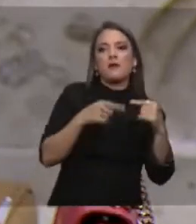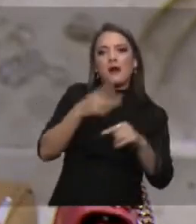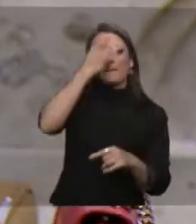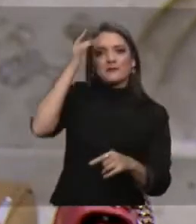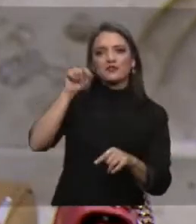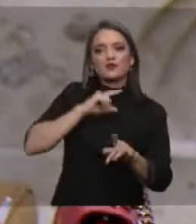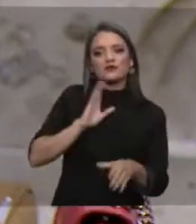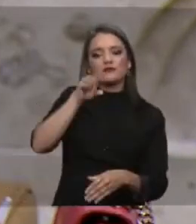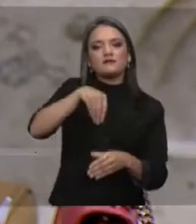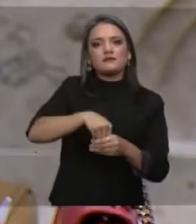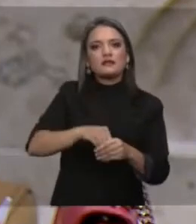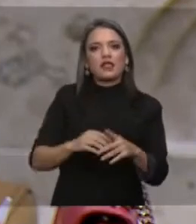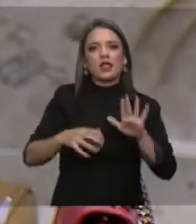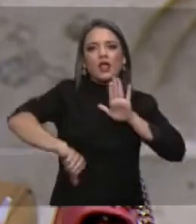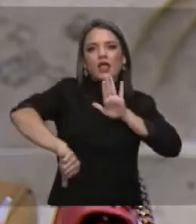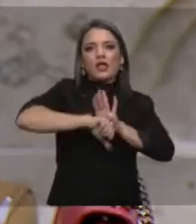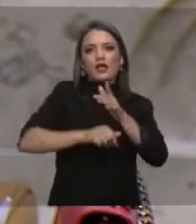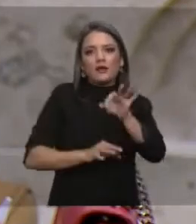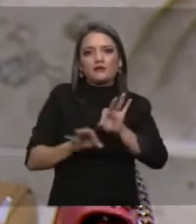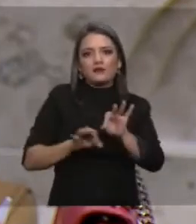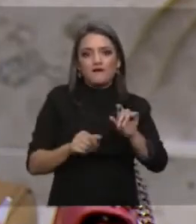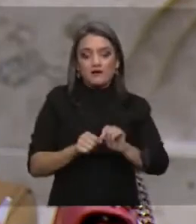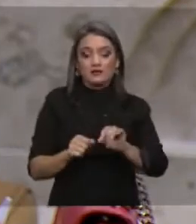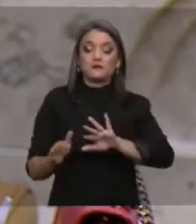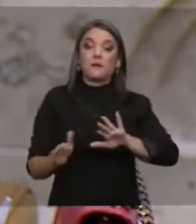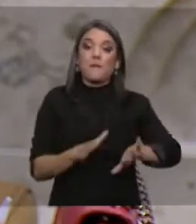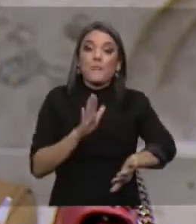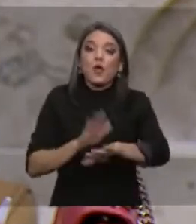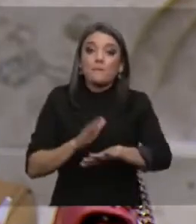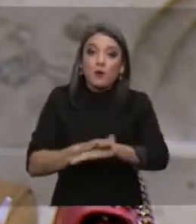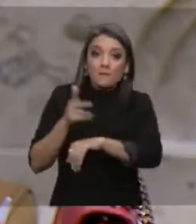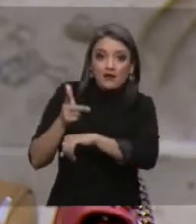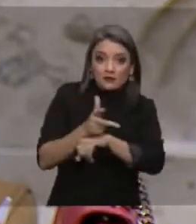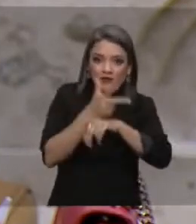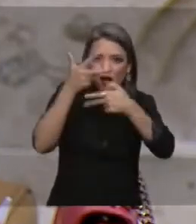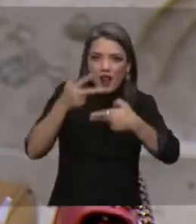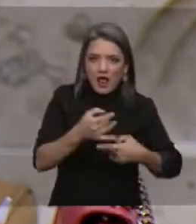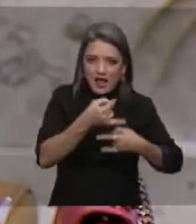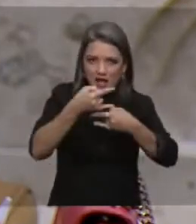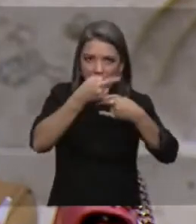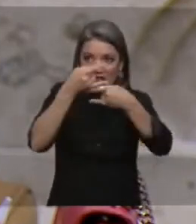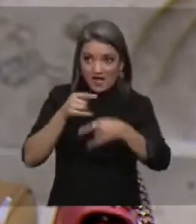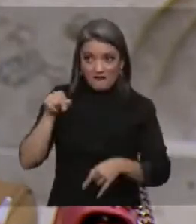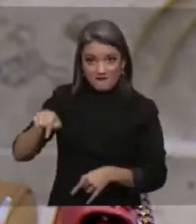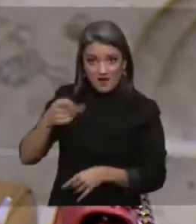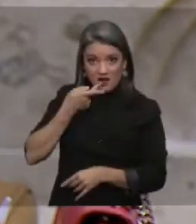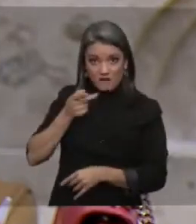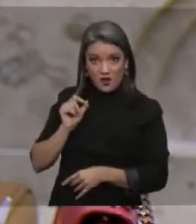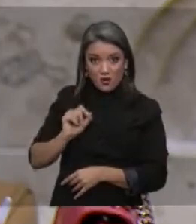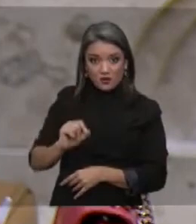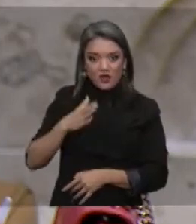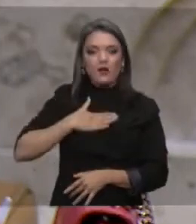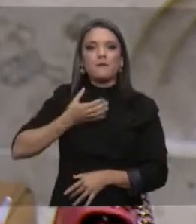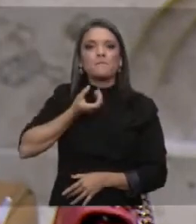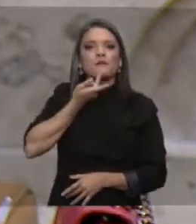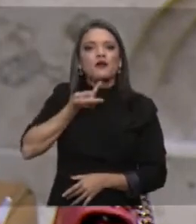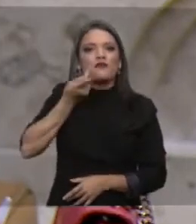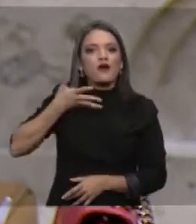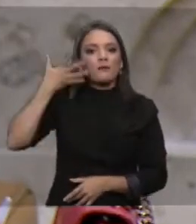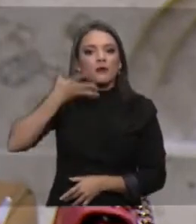atividades ilegais. Durante a live, o deputado Otônio de Paula deixou claro que seu pronunciamento estava sendo